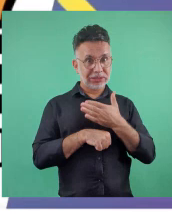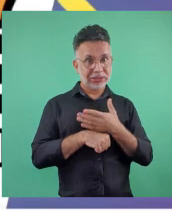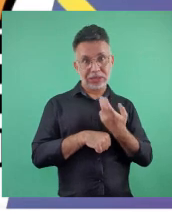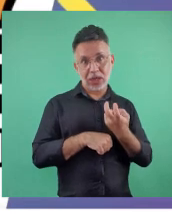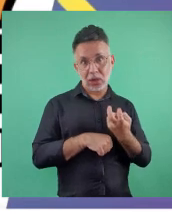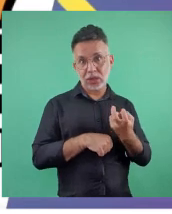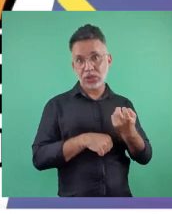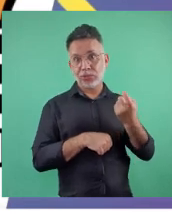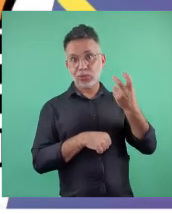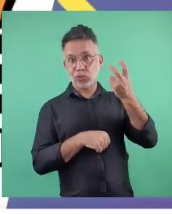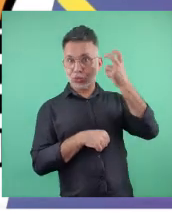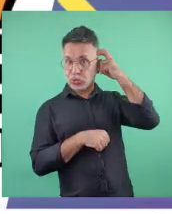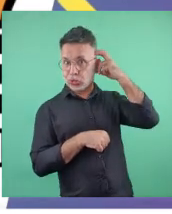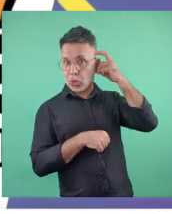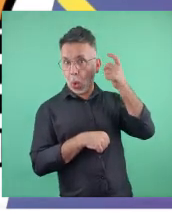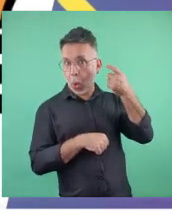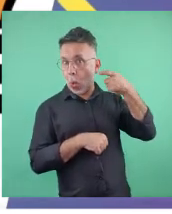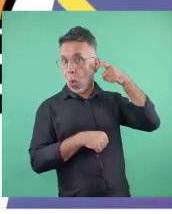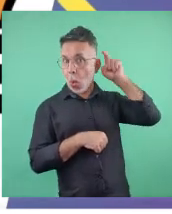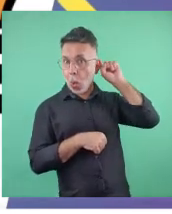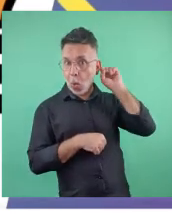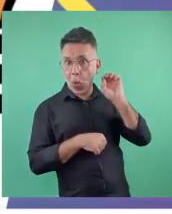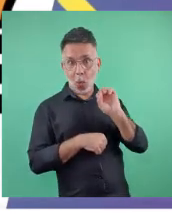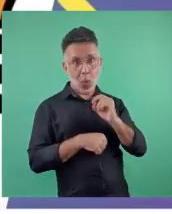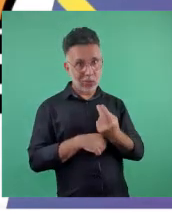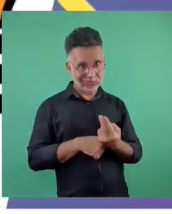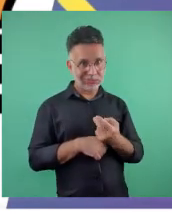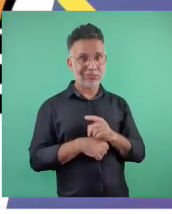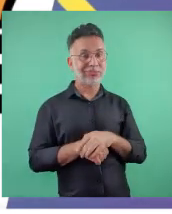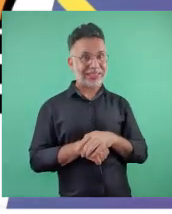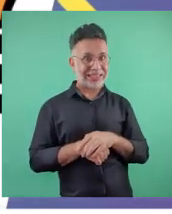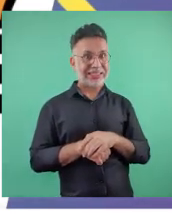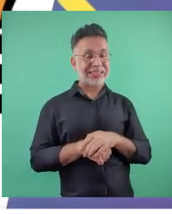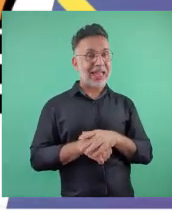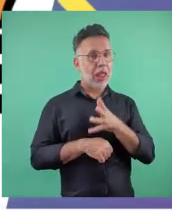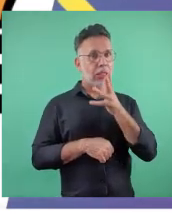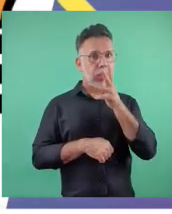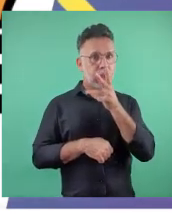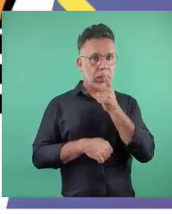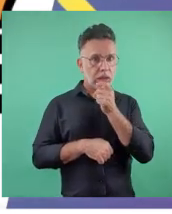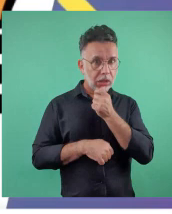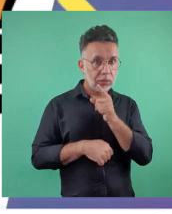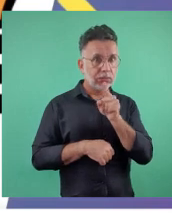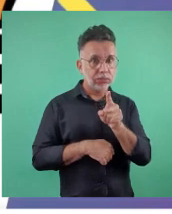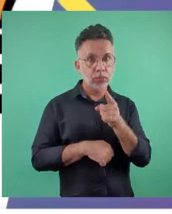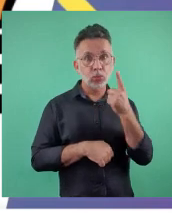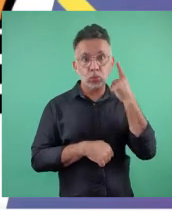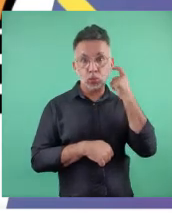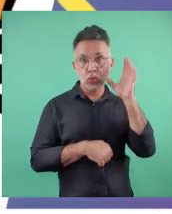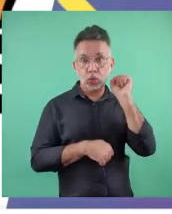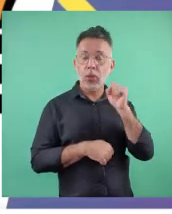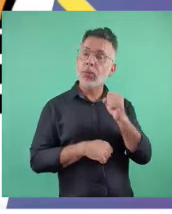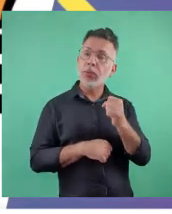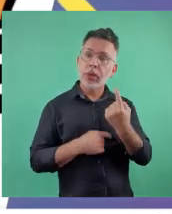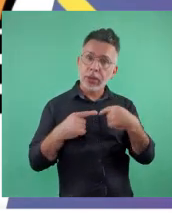auditiva não tratada e demora para você fazer uma reabilitação, colocar, por exemplo, uma amplificação,